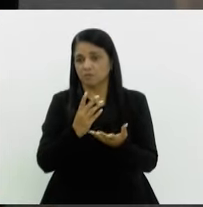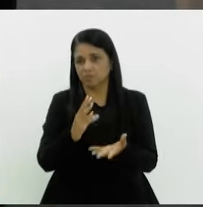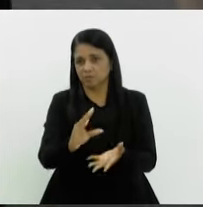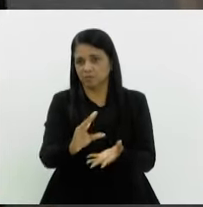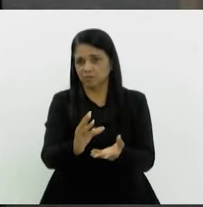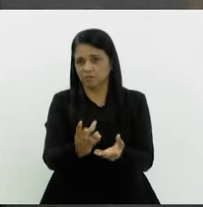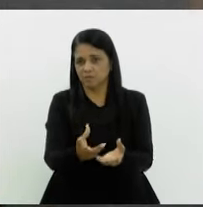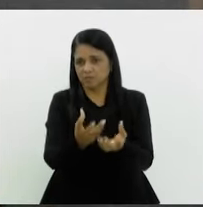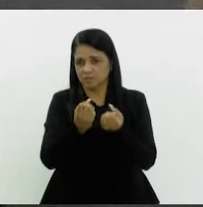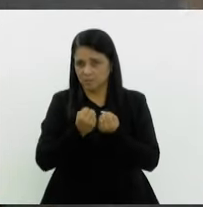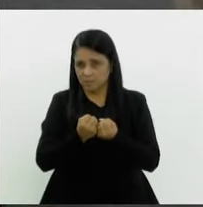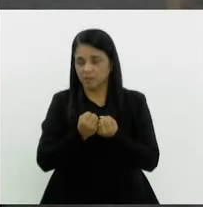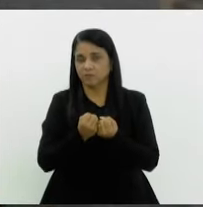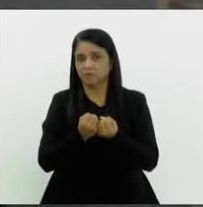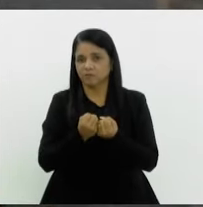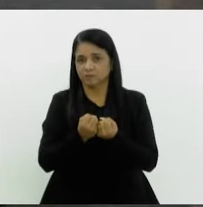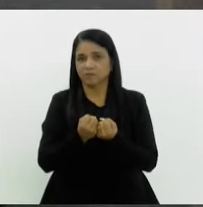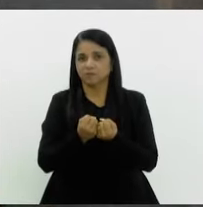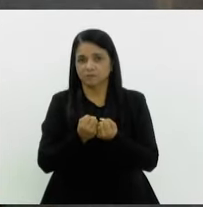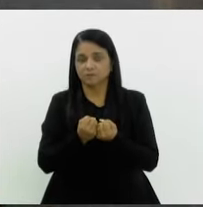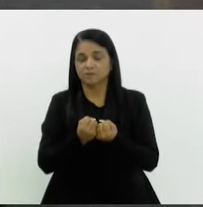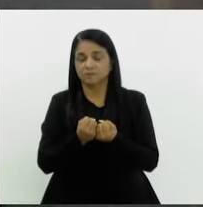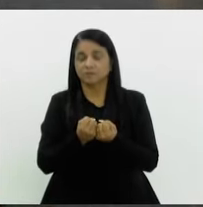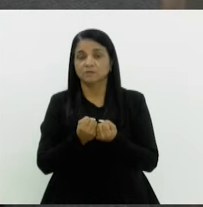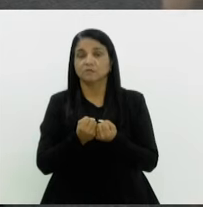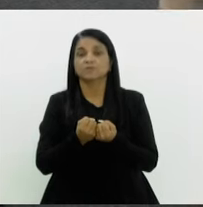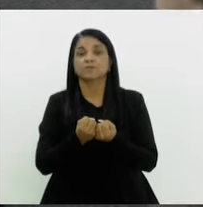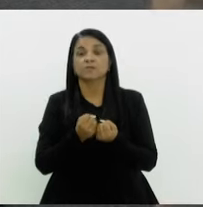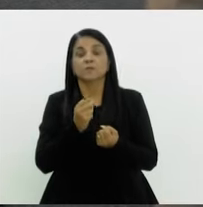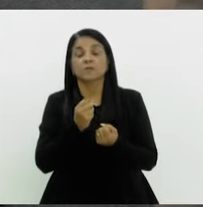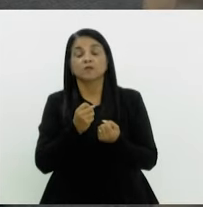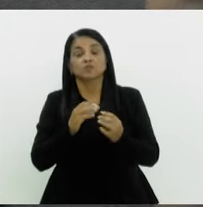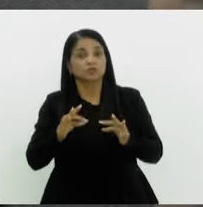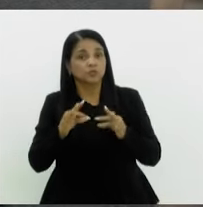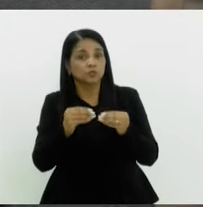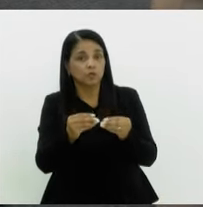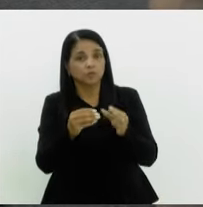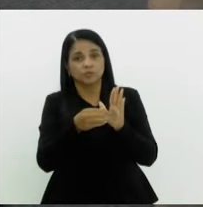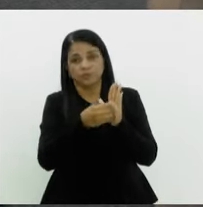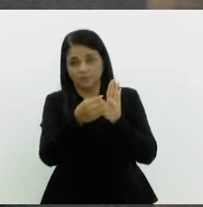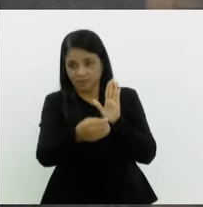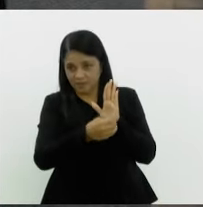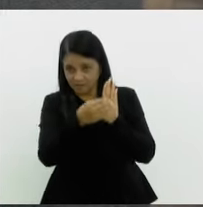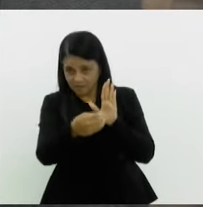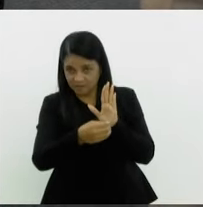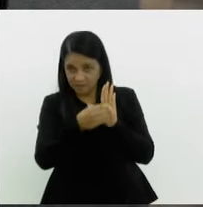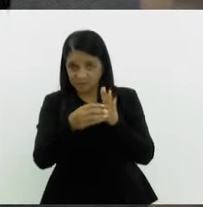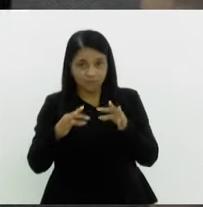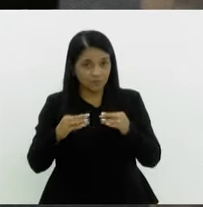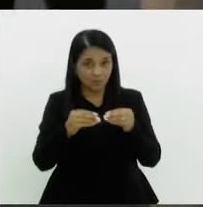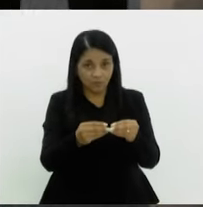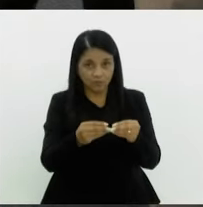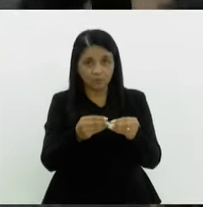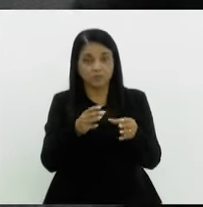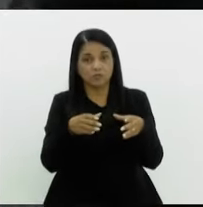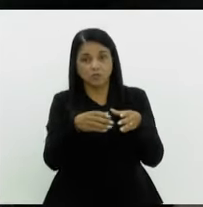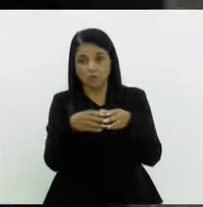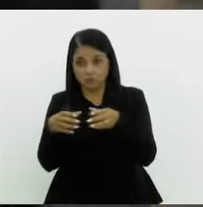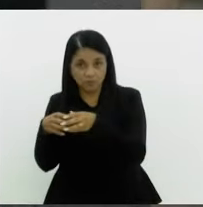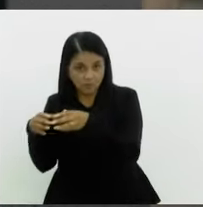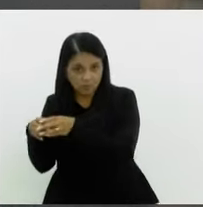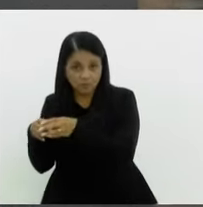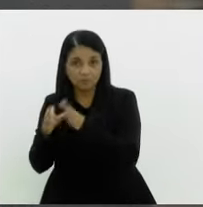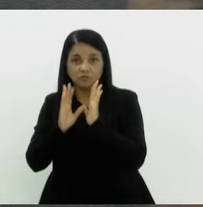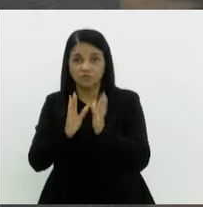presidente. Senhor presidente, já conta, inclusive, o recebimento de todos os pareceres, de todas as comissões, de